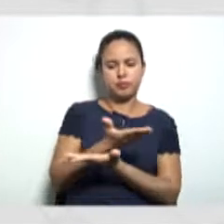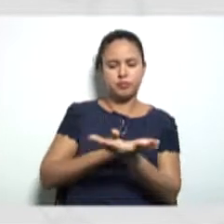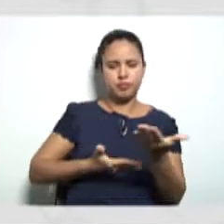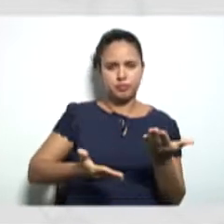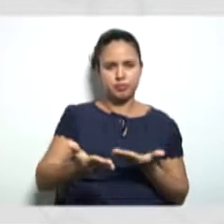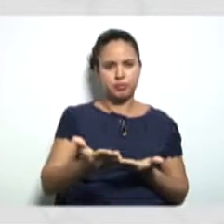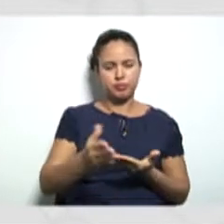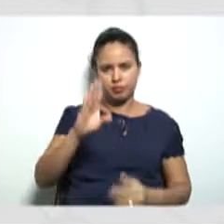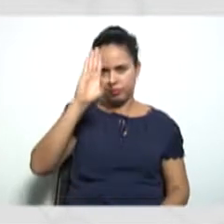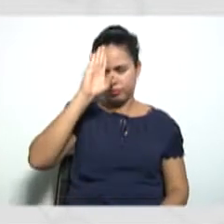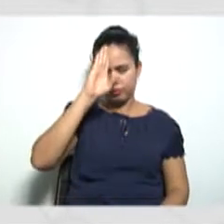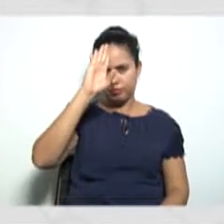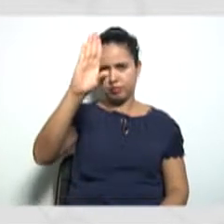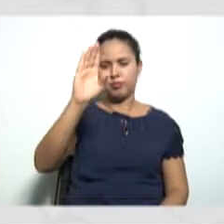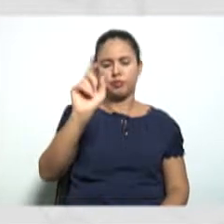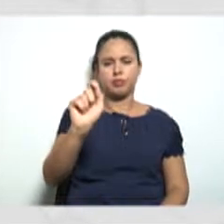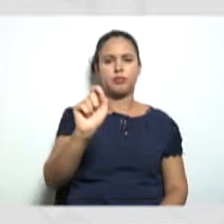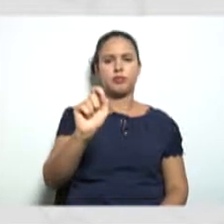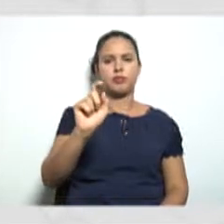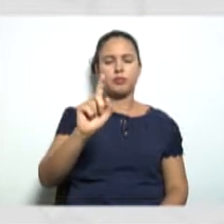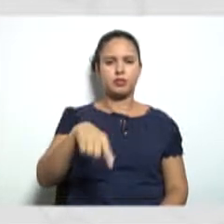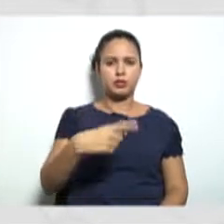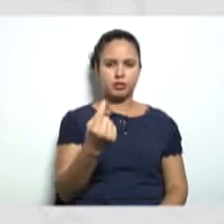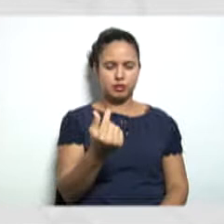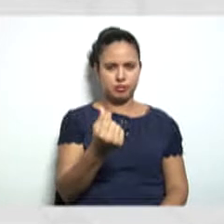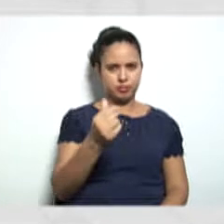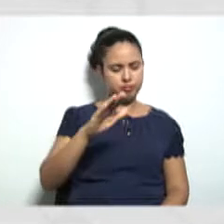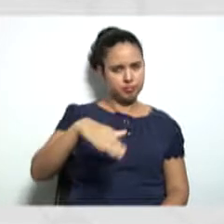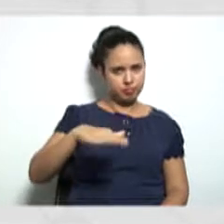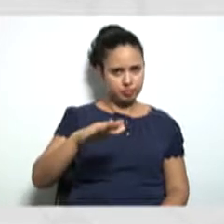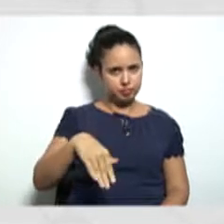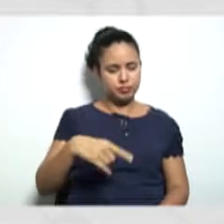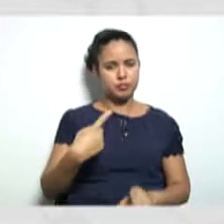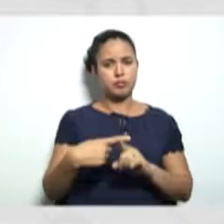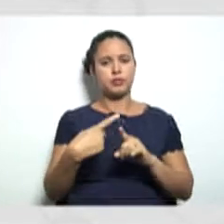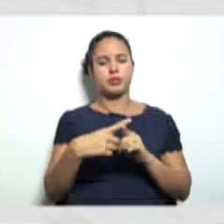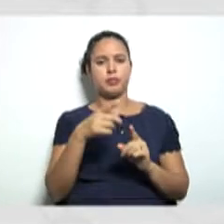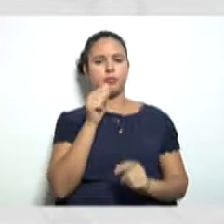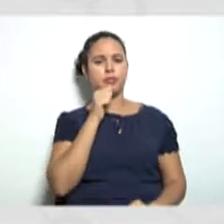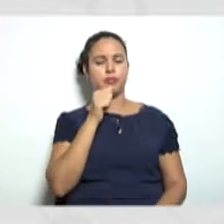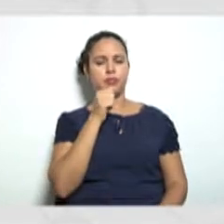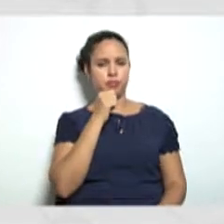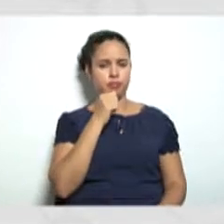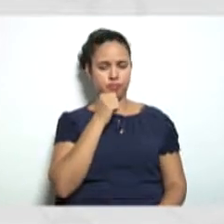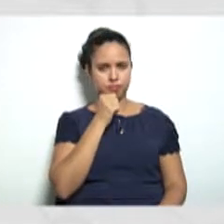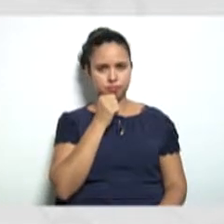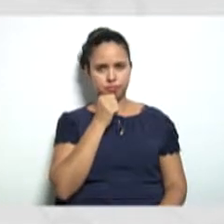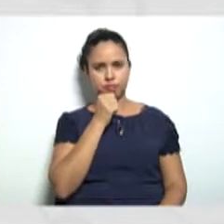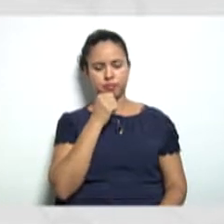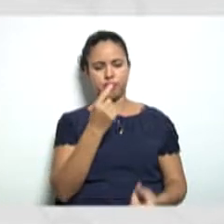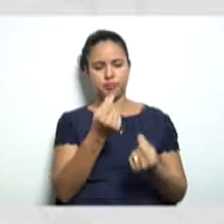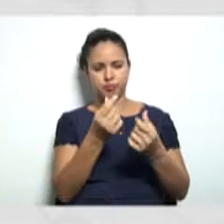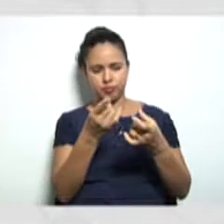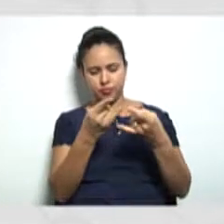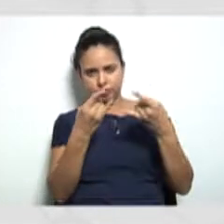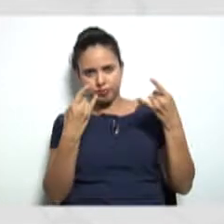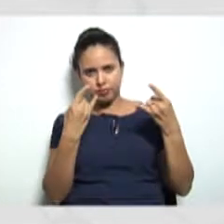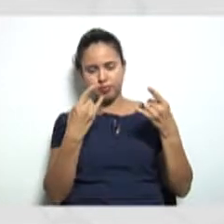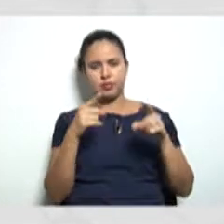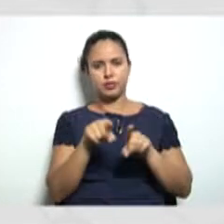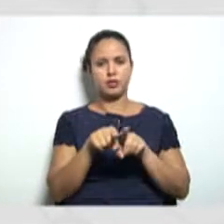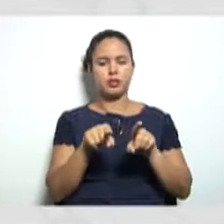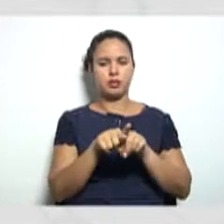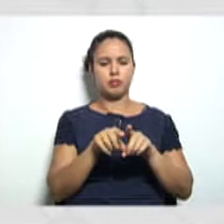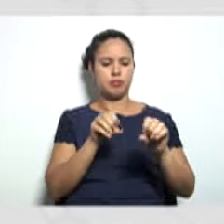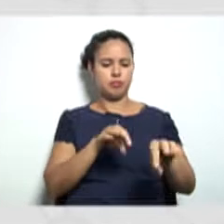principais vantagens são preços mais justos, pois não tem fins lucrativos, melhor qualidade do ensino, melhor